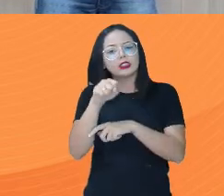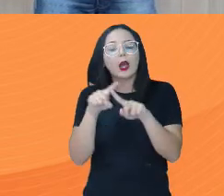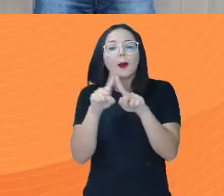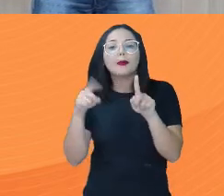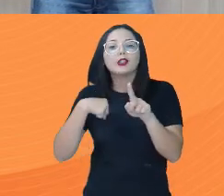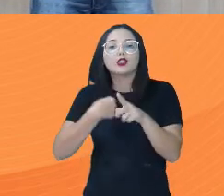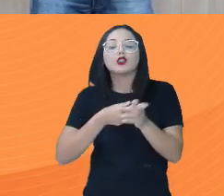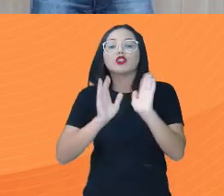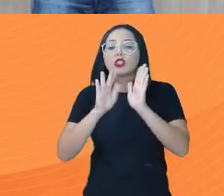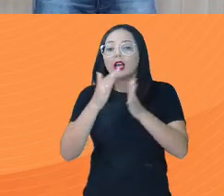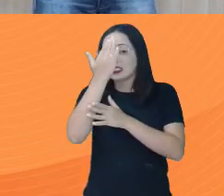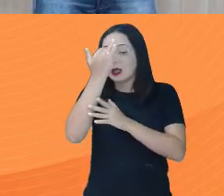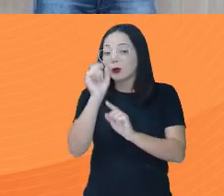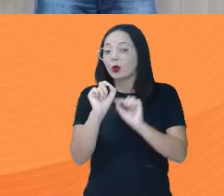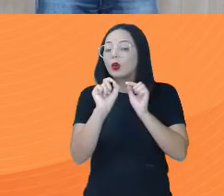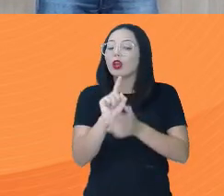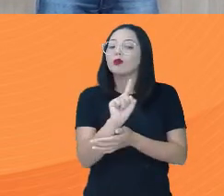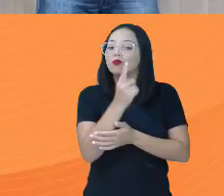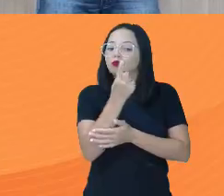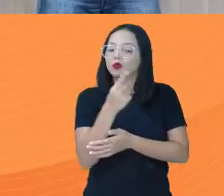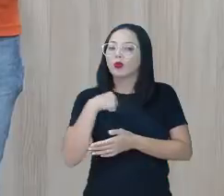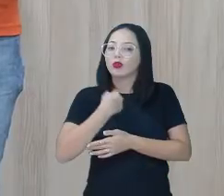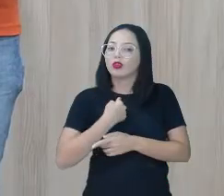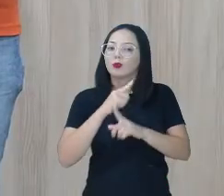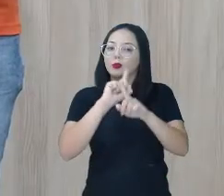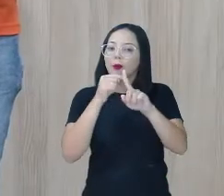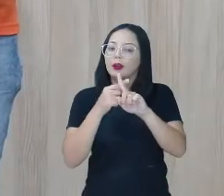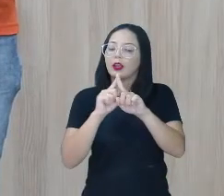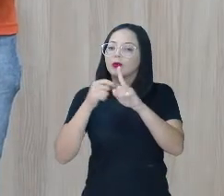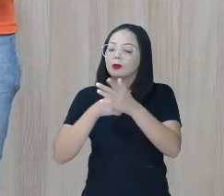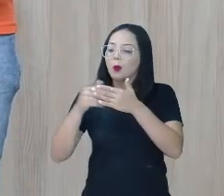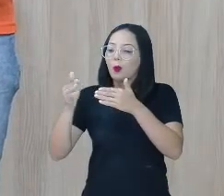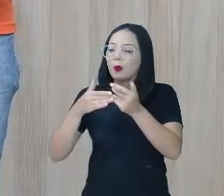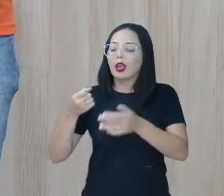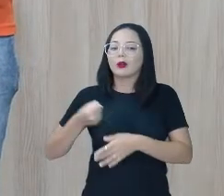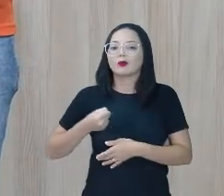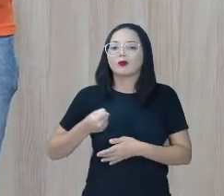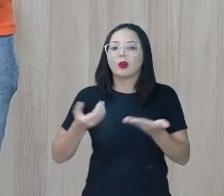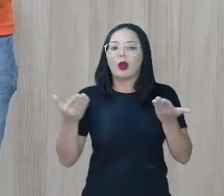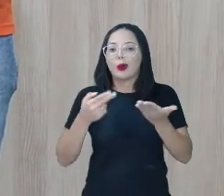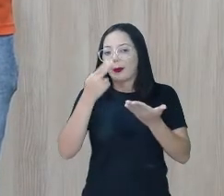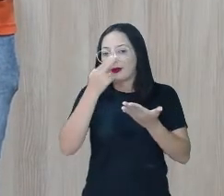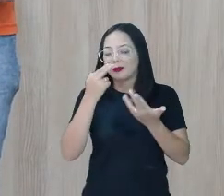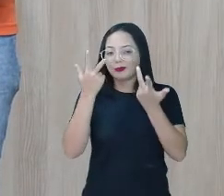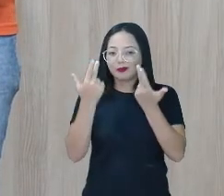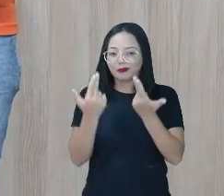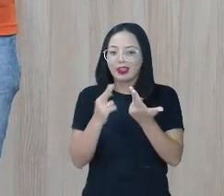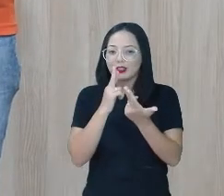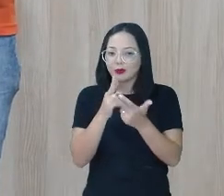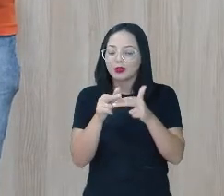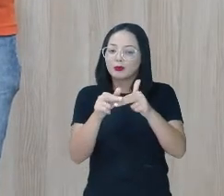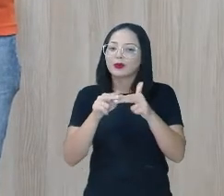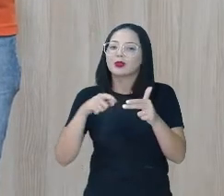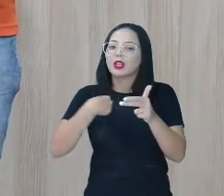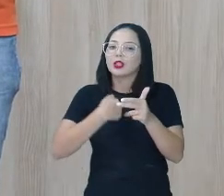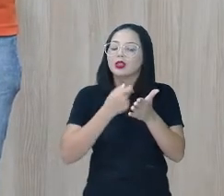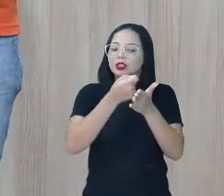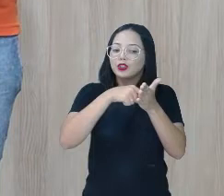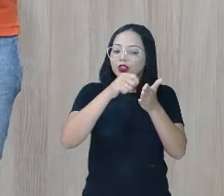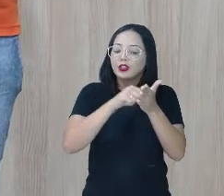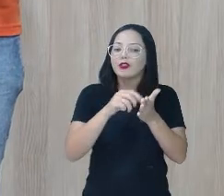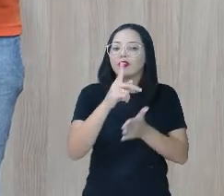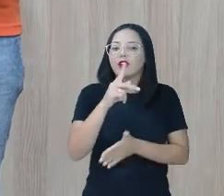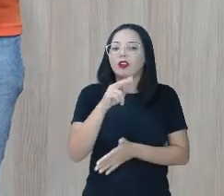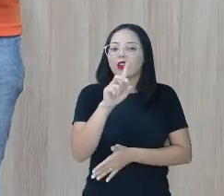a gente sabe que o 1, quando a gente multiplica por qualquer número, vai dar ele mesmo, certo? Então, a ideia é a gente escrever aí o